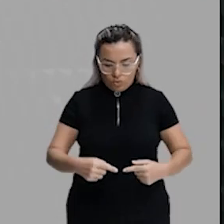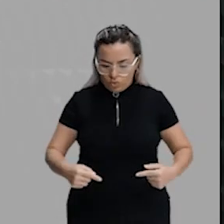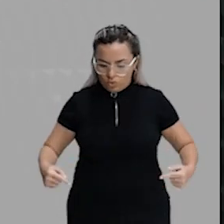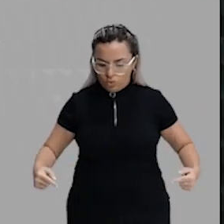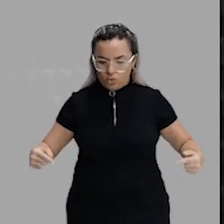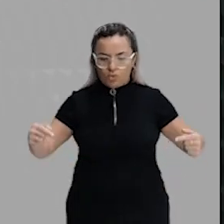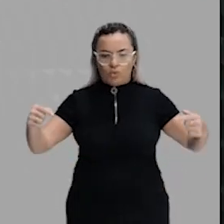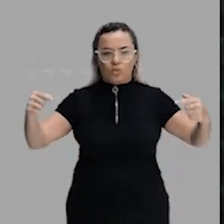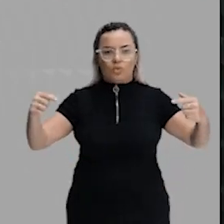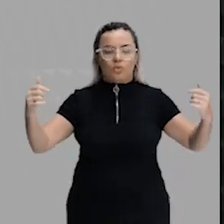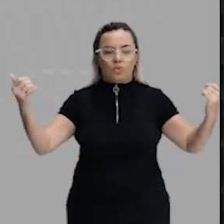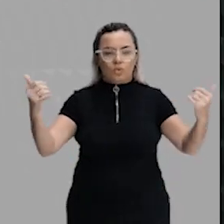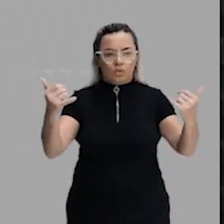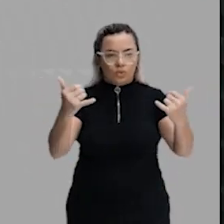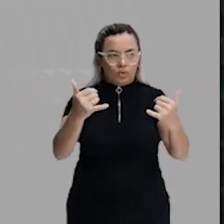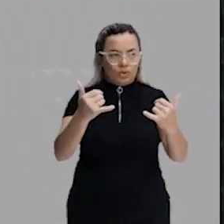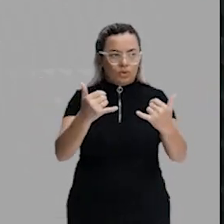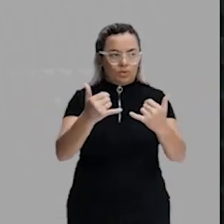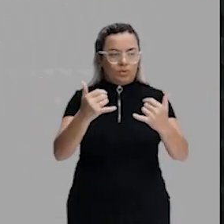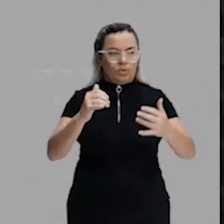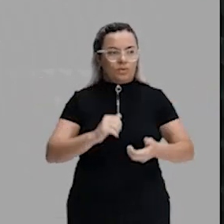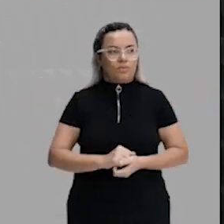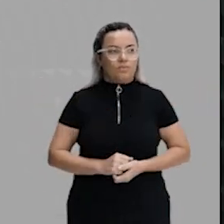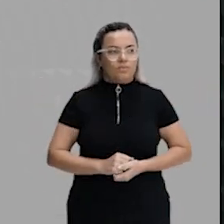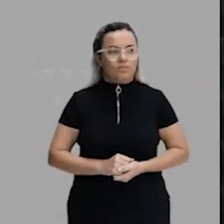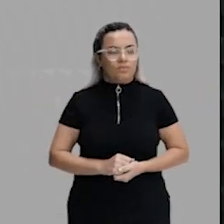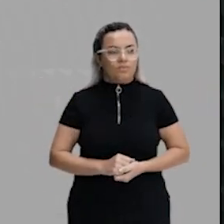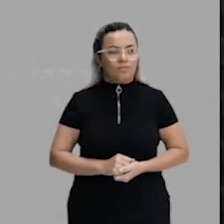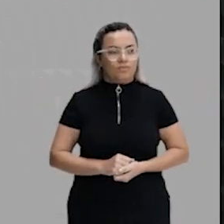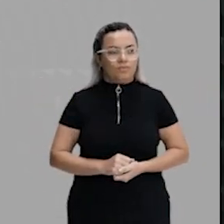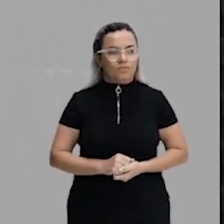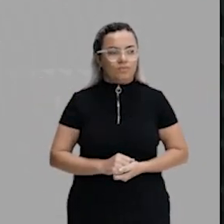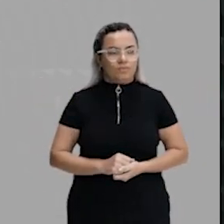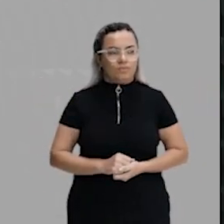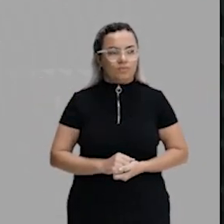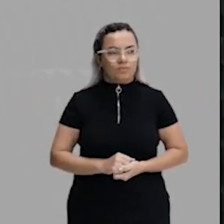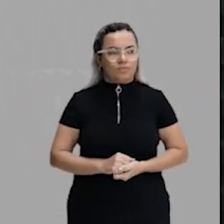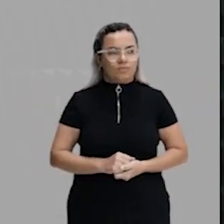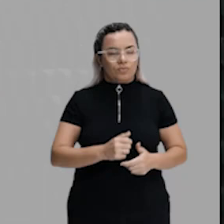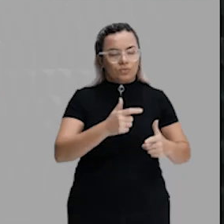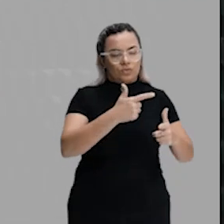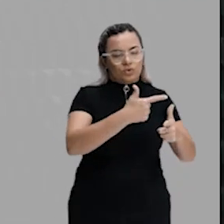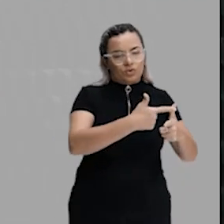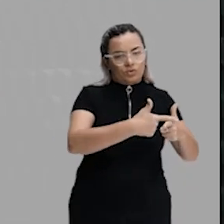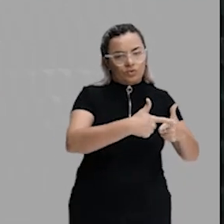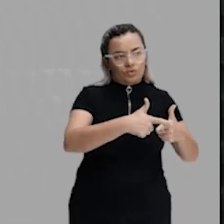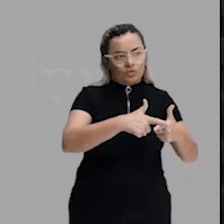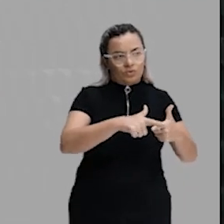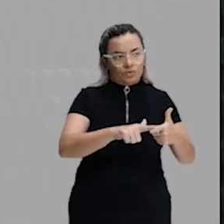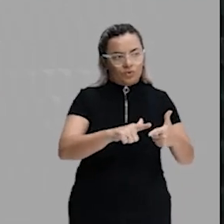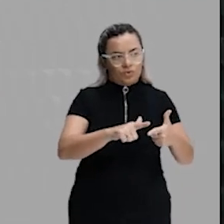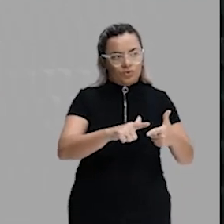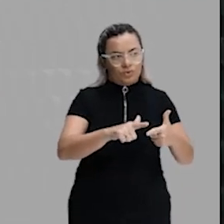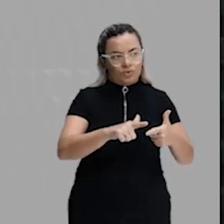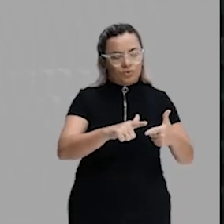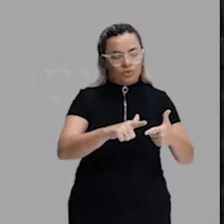dessa DDP, ela vai se dividir aqui, ó, entre os resistores 1, 2 e 3. Então, eu vou